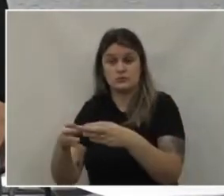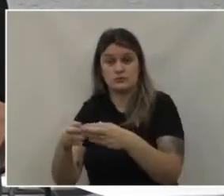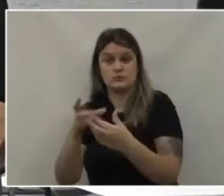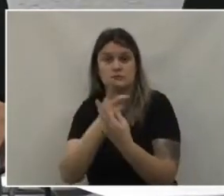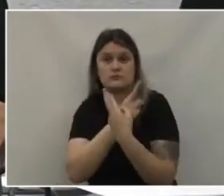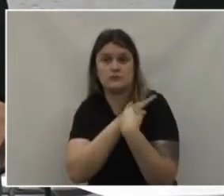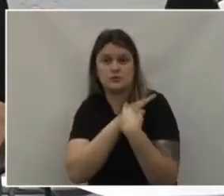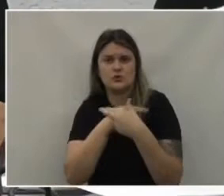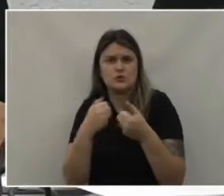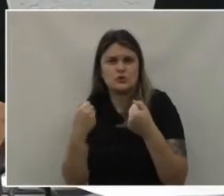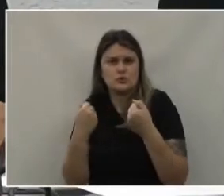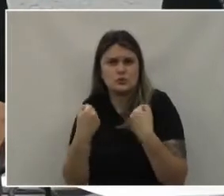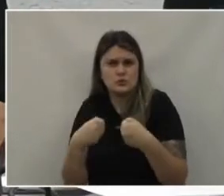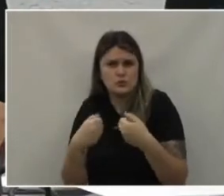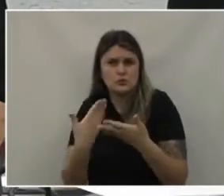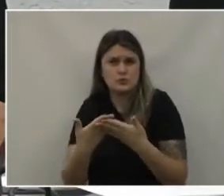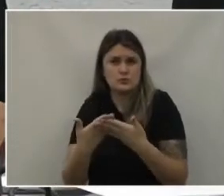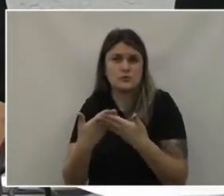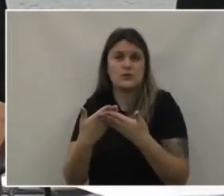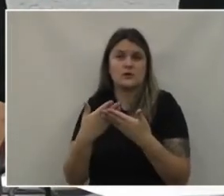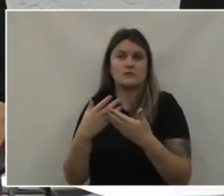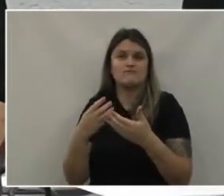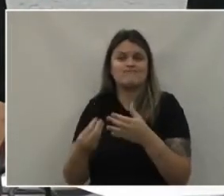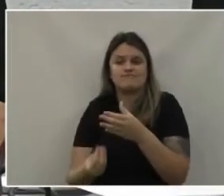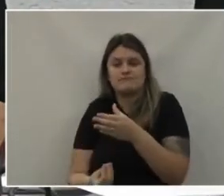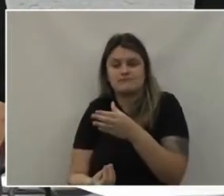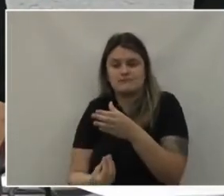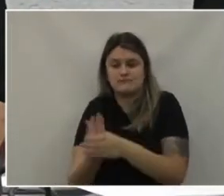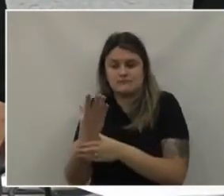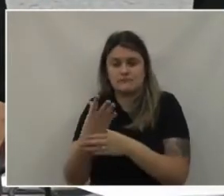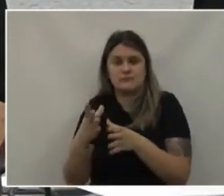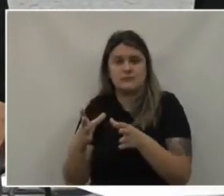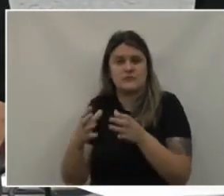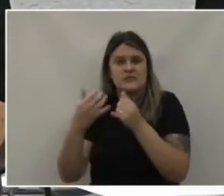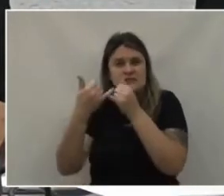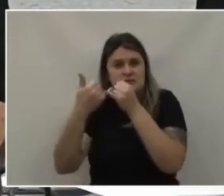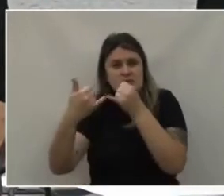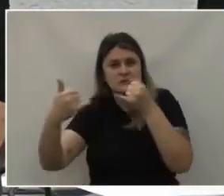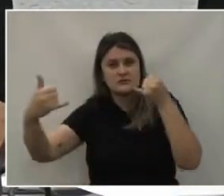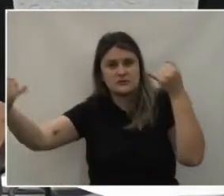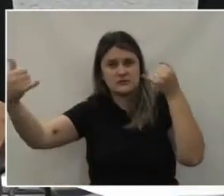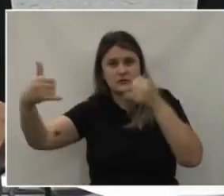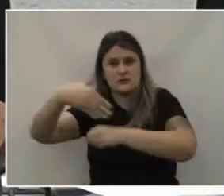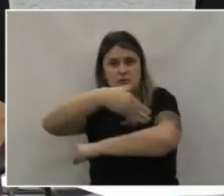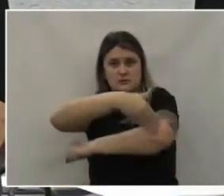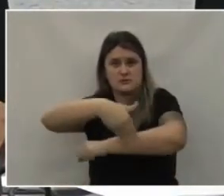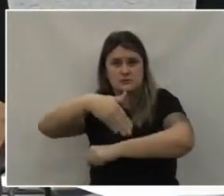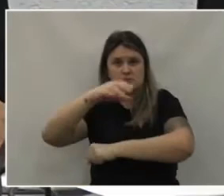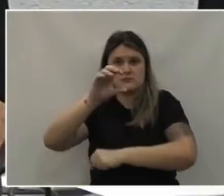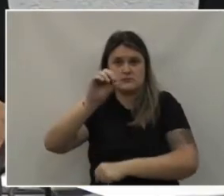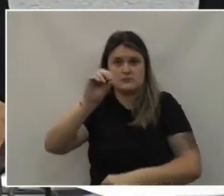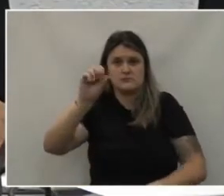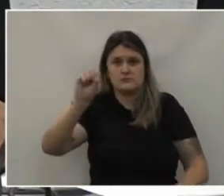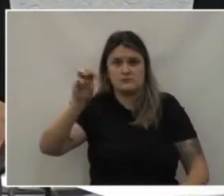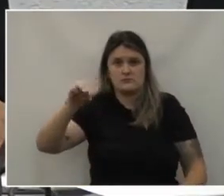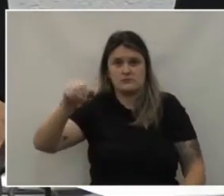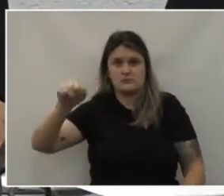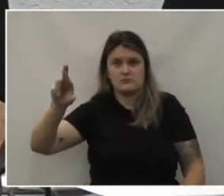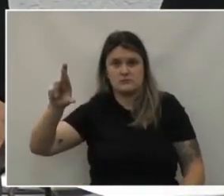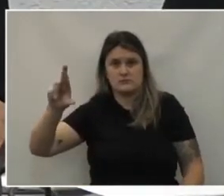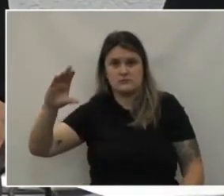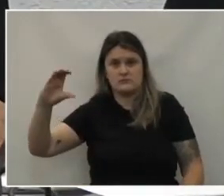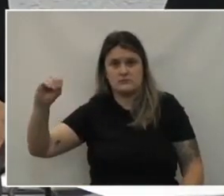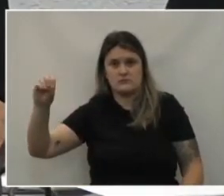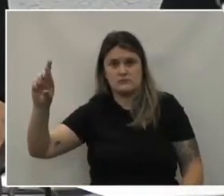a possibilidade em ser criado uma extensão de rede de energia na rua Osmar Rômulo Frederico